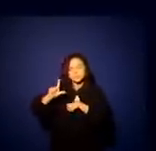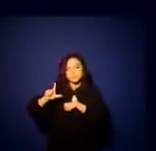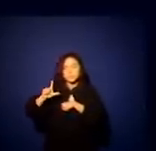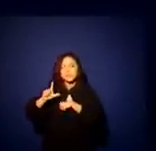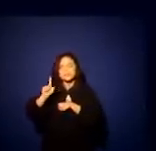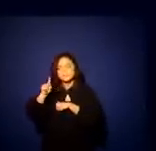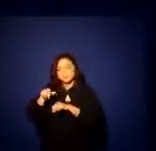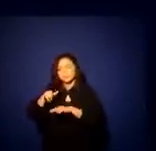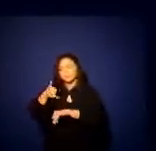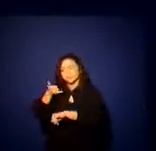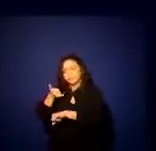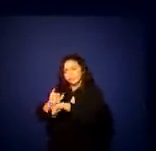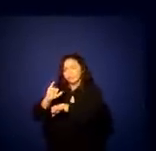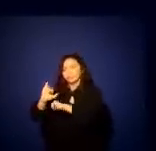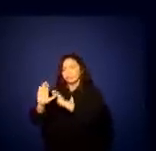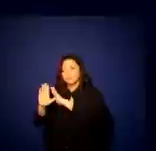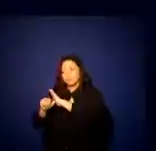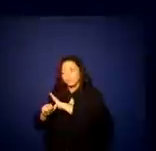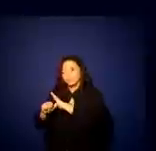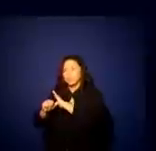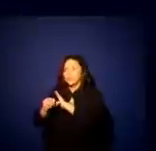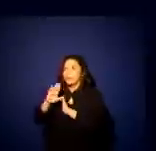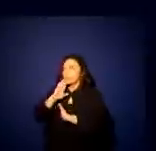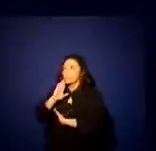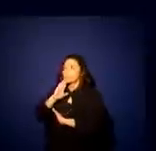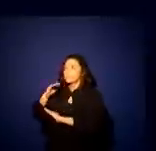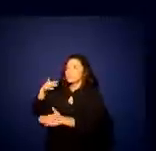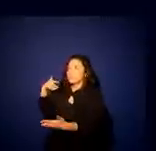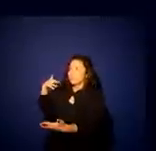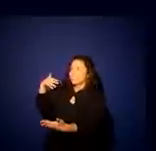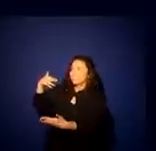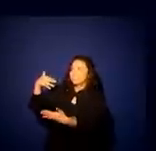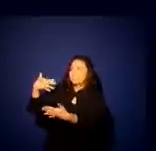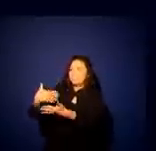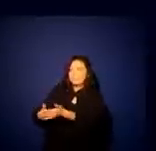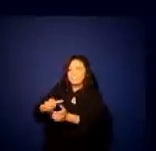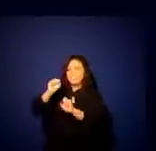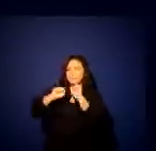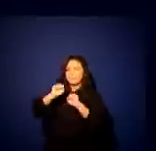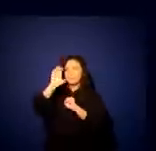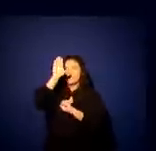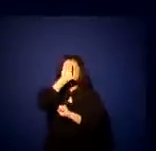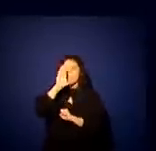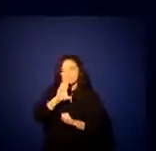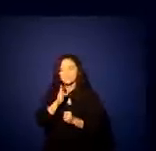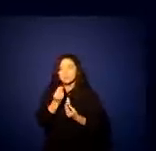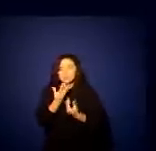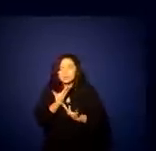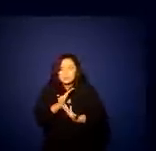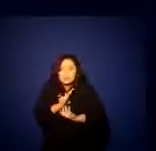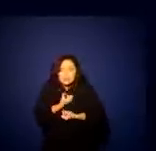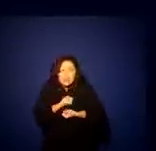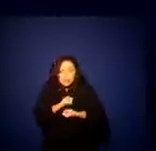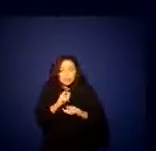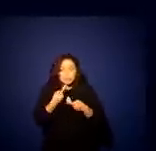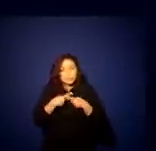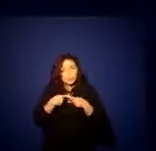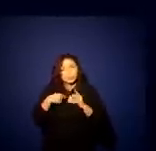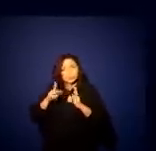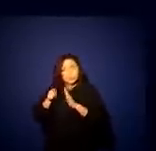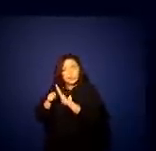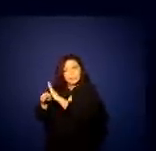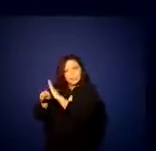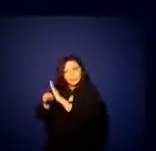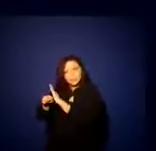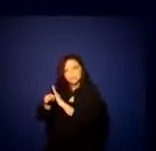de contábil que eu conheço na história de capital de brasileira muito triste porque a gente já investiu na Americanas